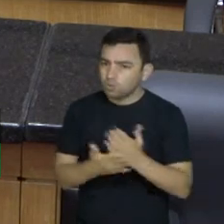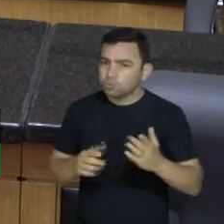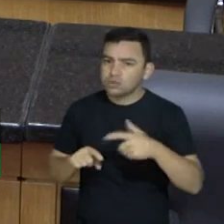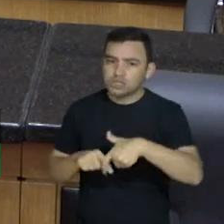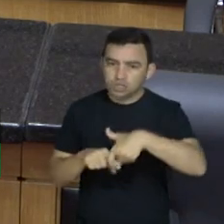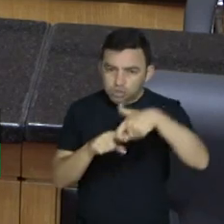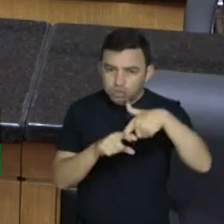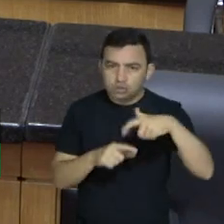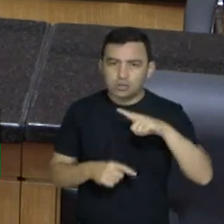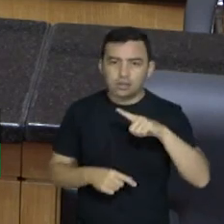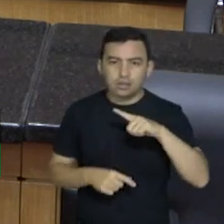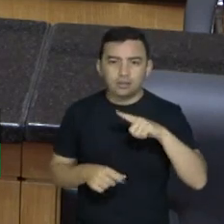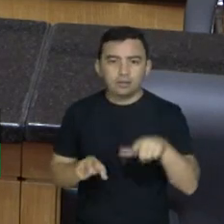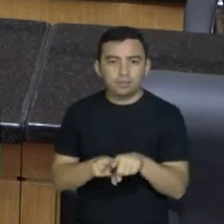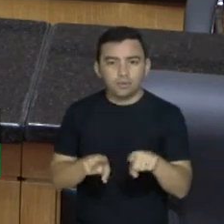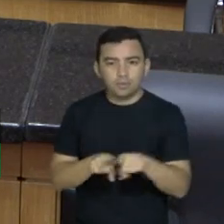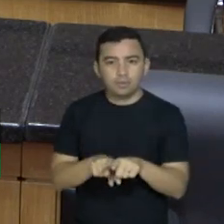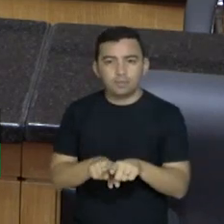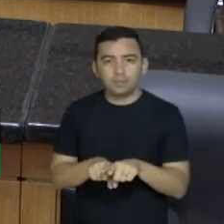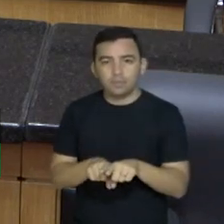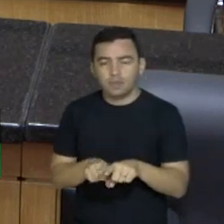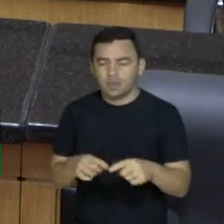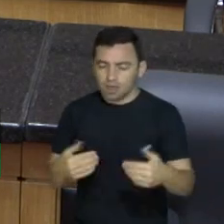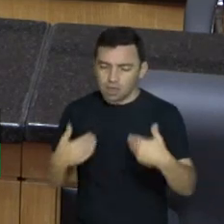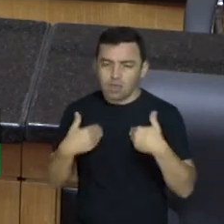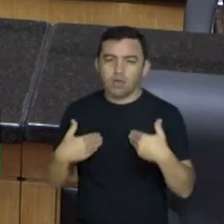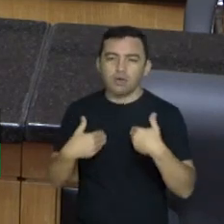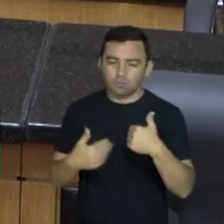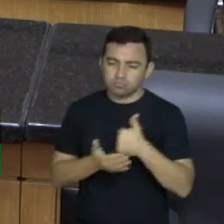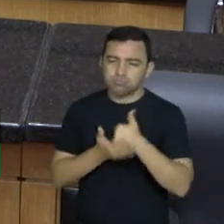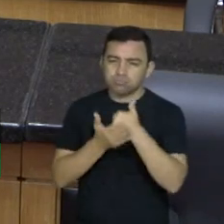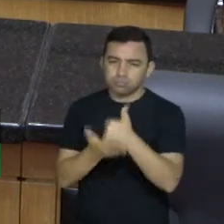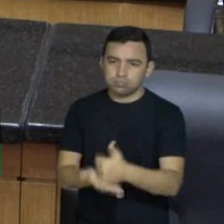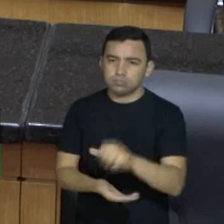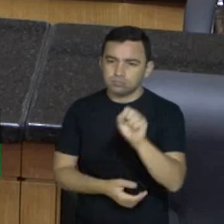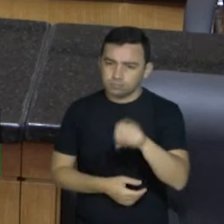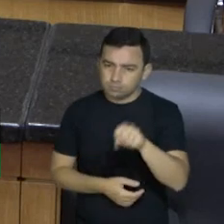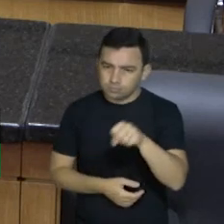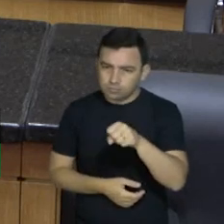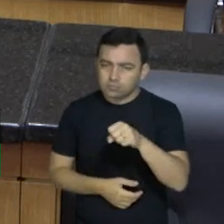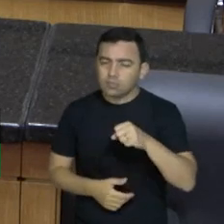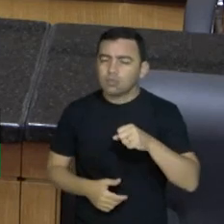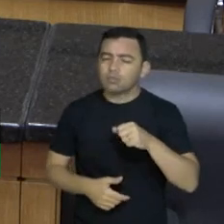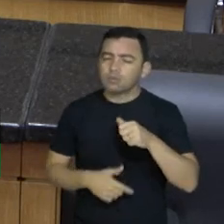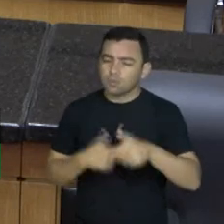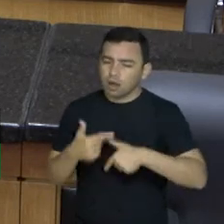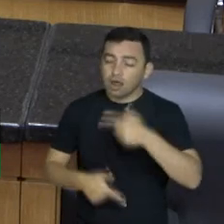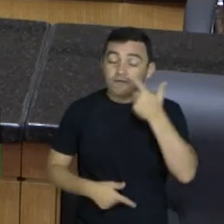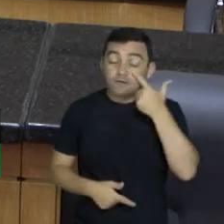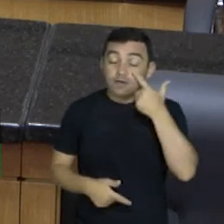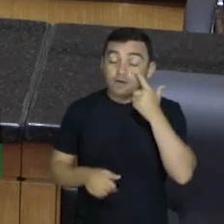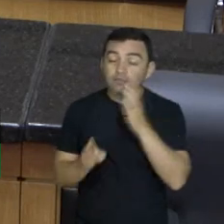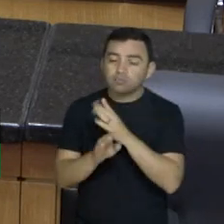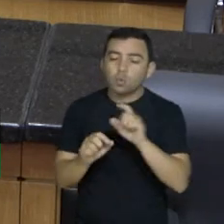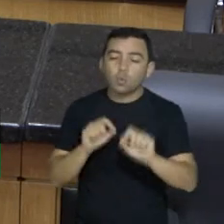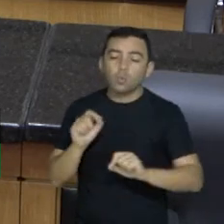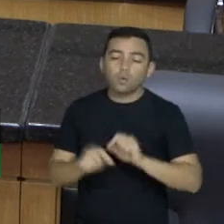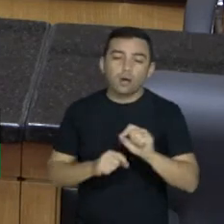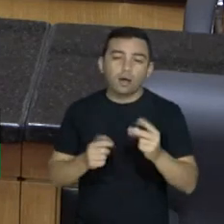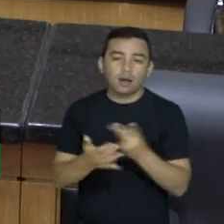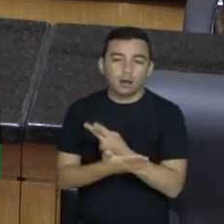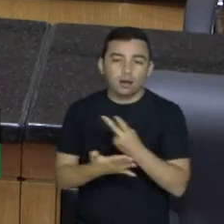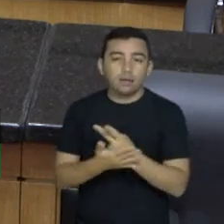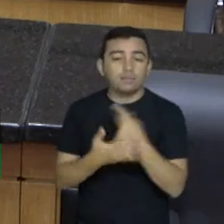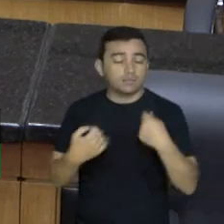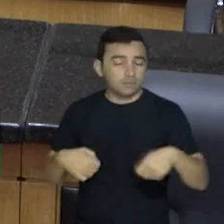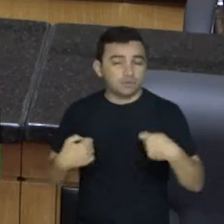com certeza pode contar com esse companheiro aqui vamos junto a labuta para verificar o que tá errado eu acho que tem que